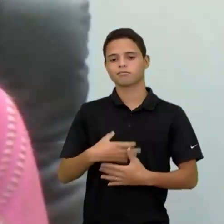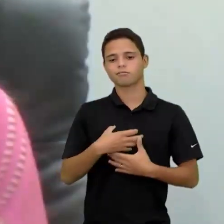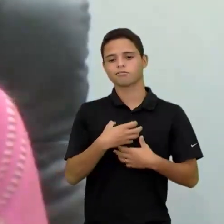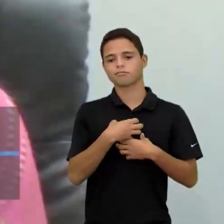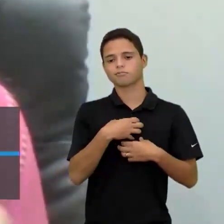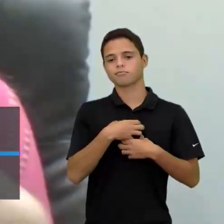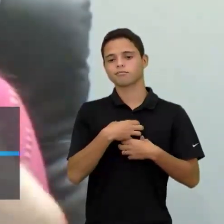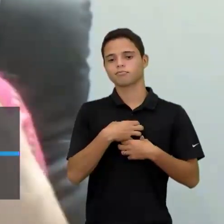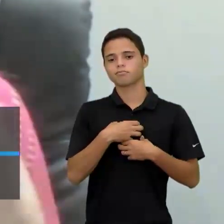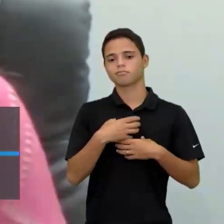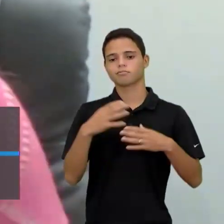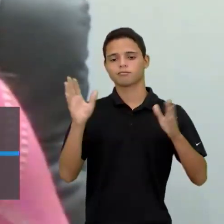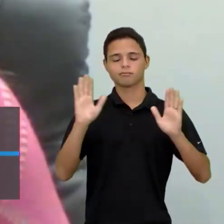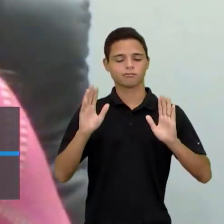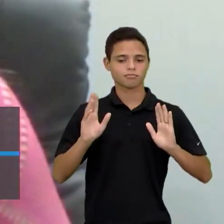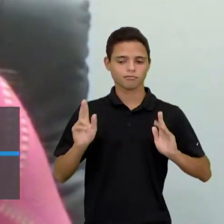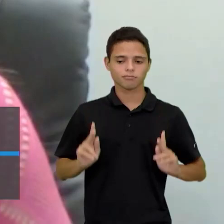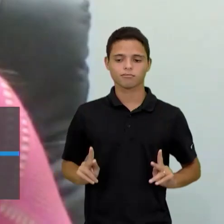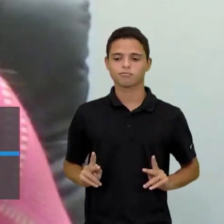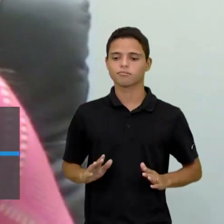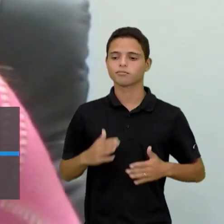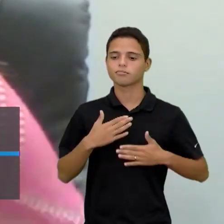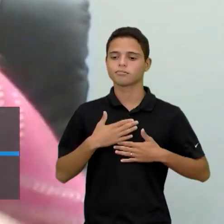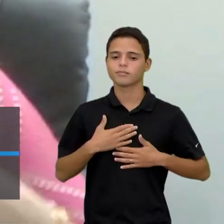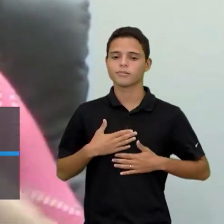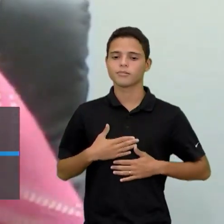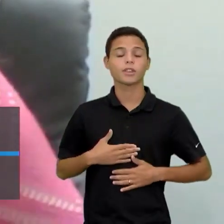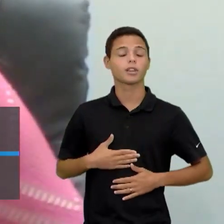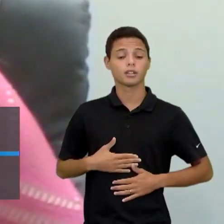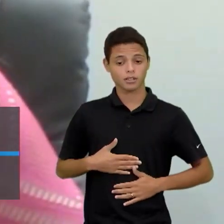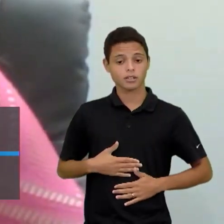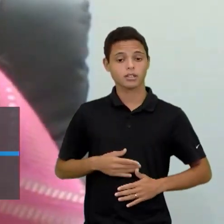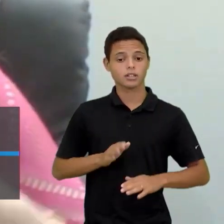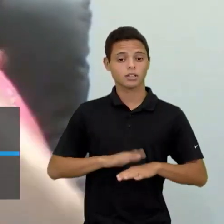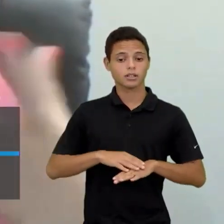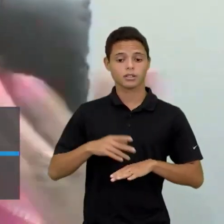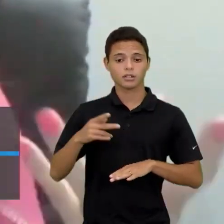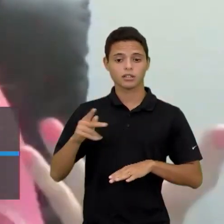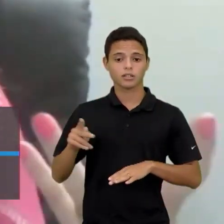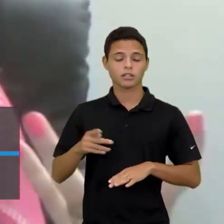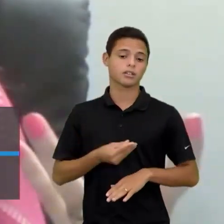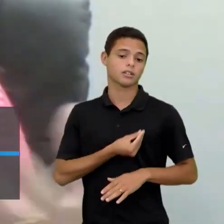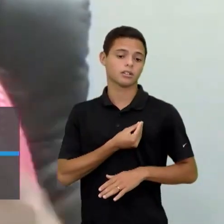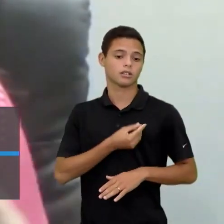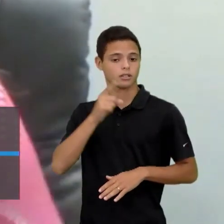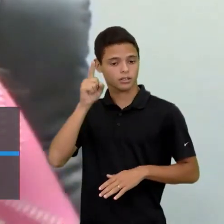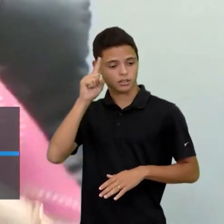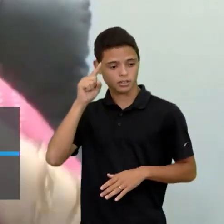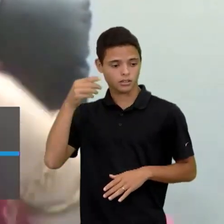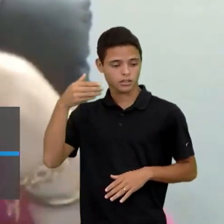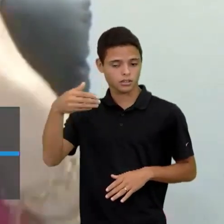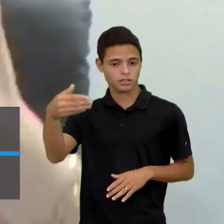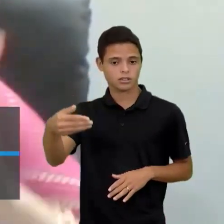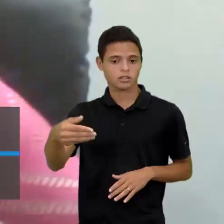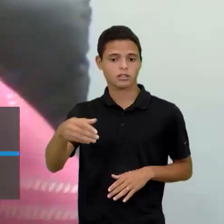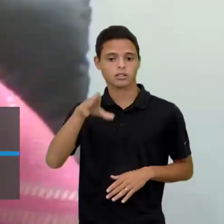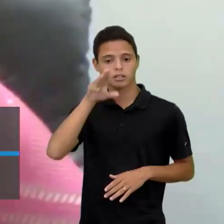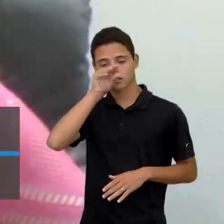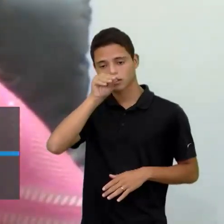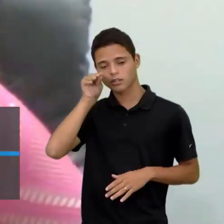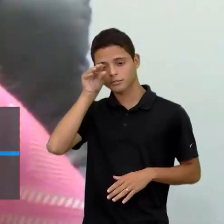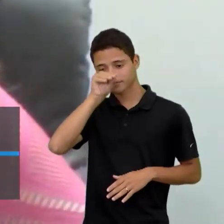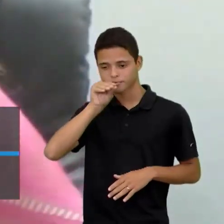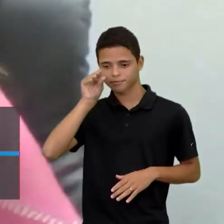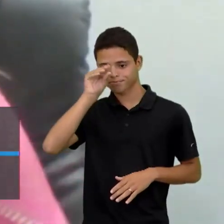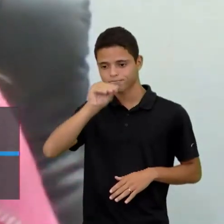uma autonomia dentro das atividades da vida diária. E aí o papagaio que